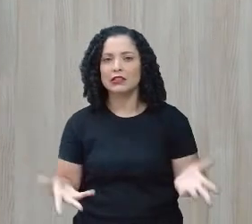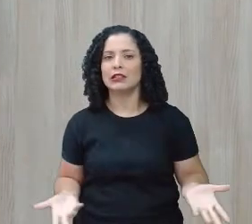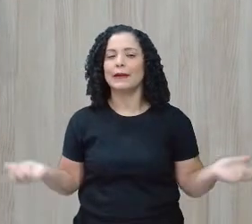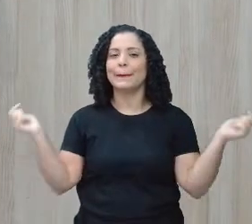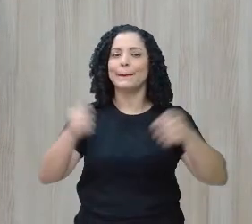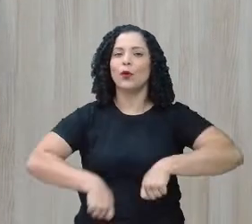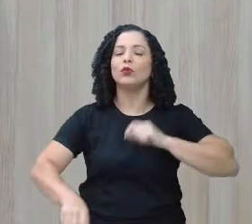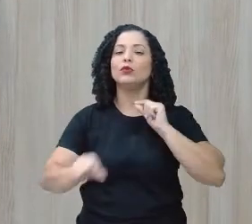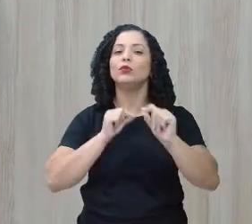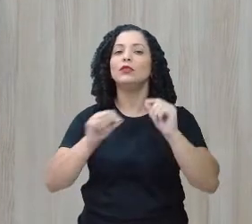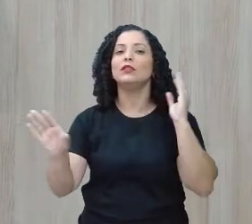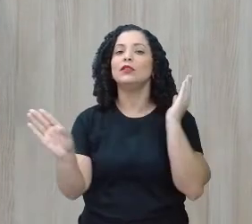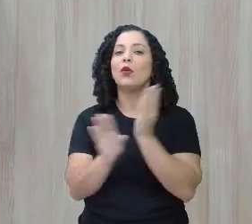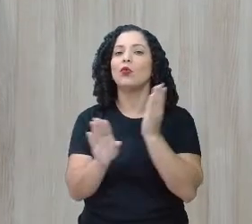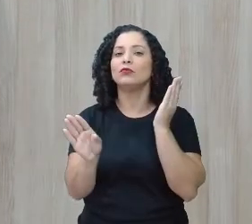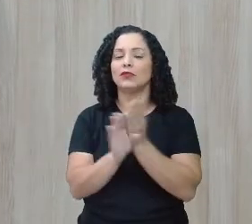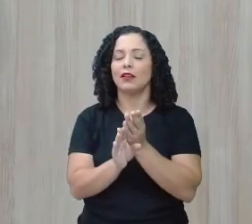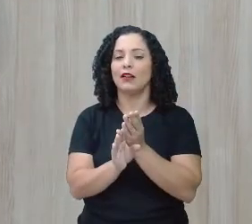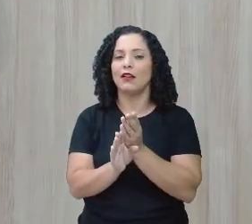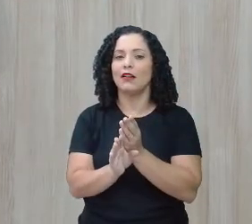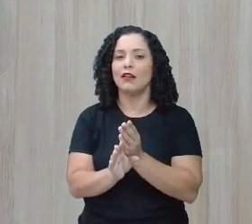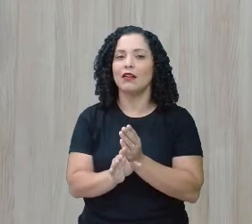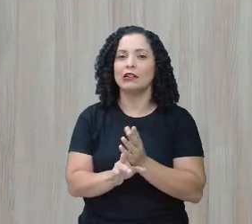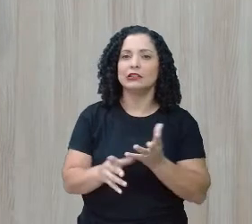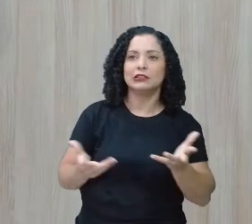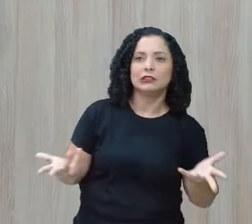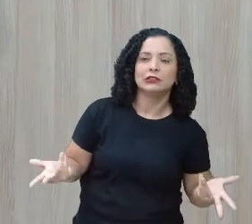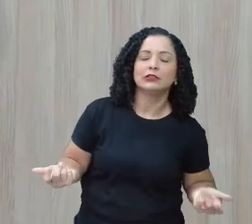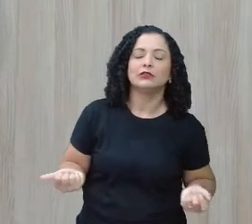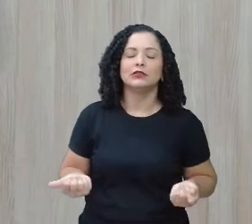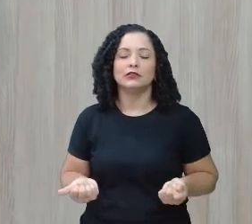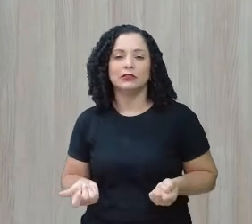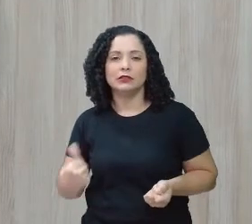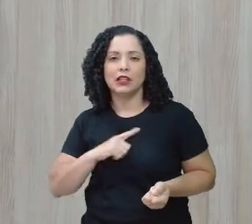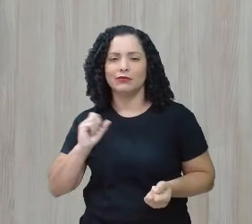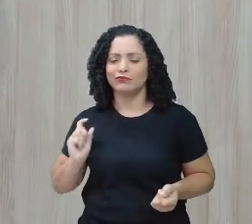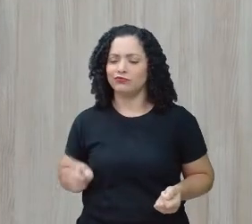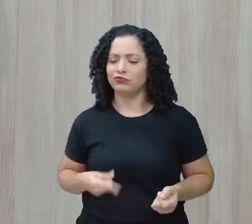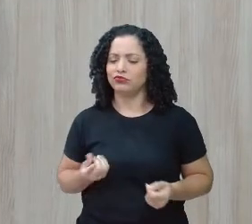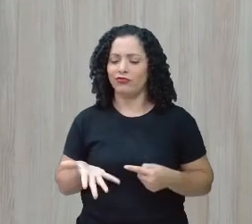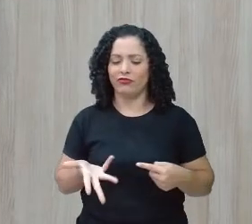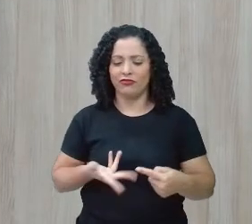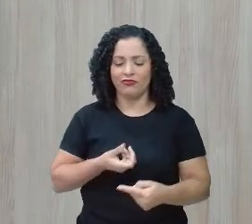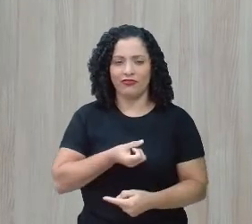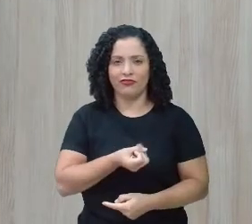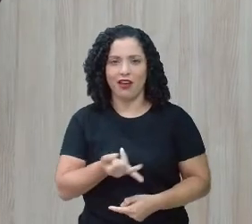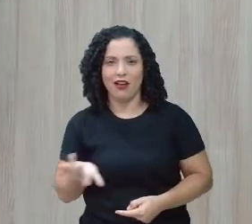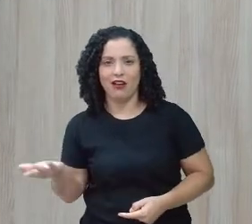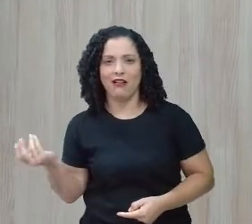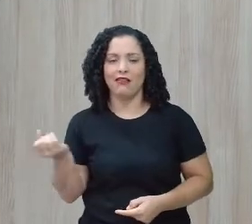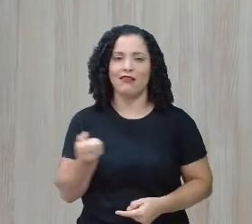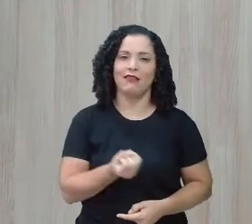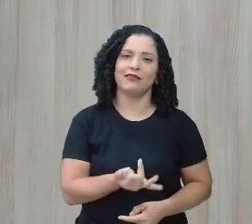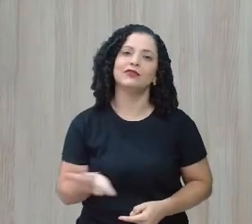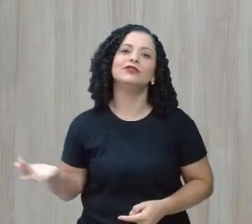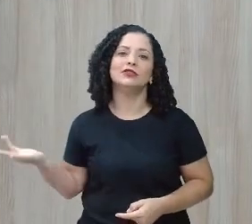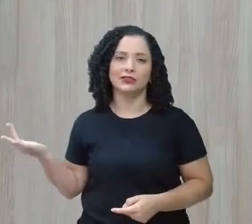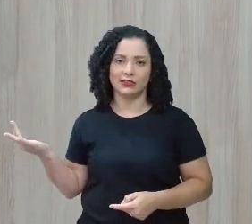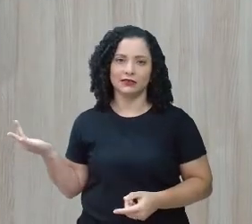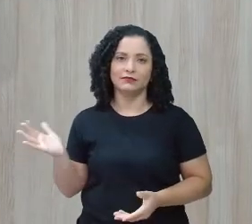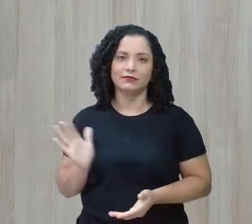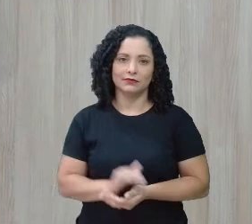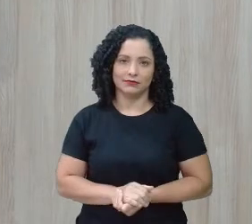pode encontrar, eu falei isso aqui para vocês, que a gente pode encontrar infinitas soluções, tá? Para